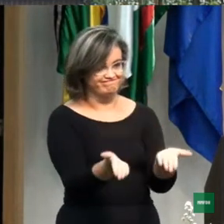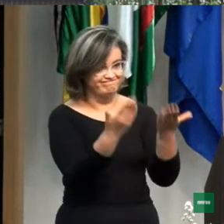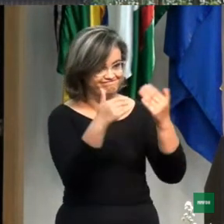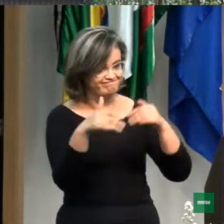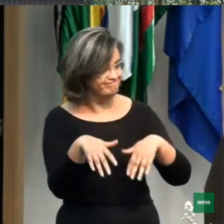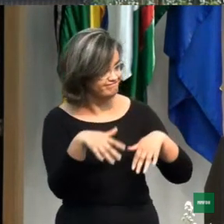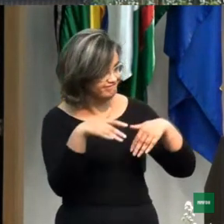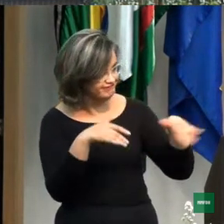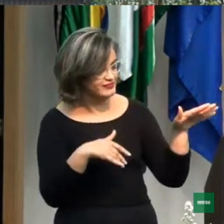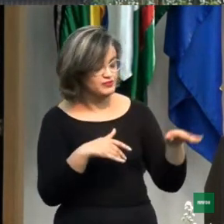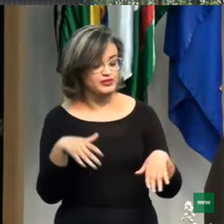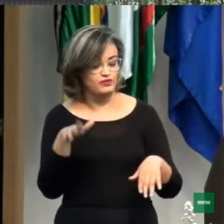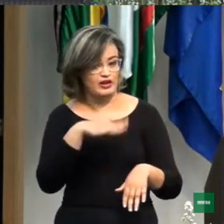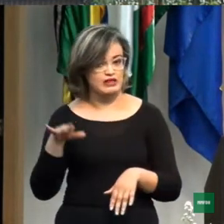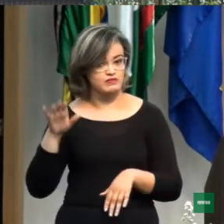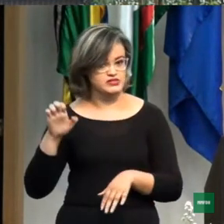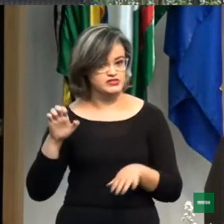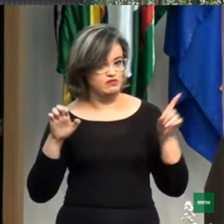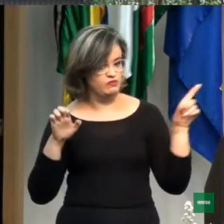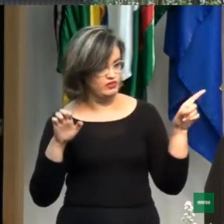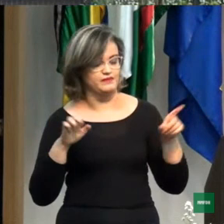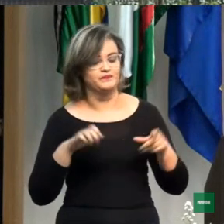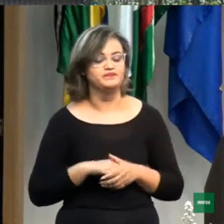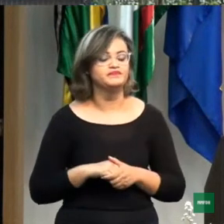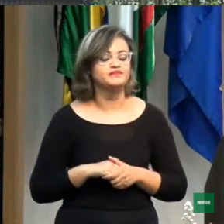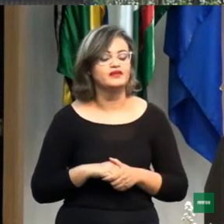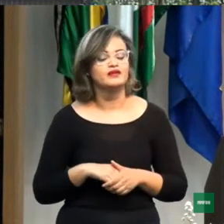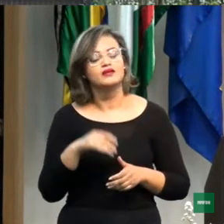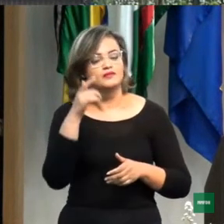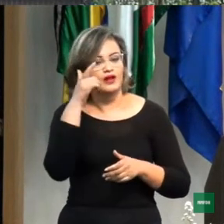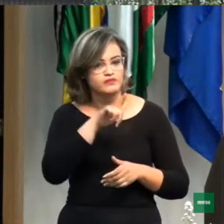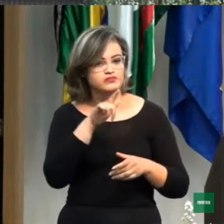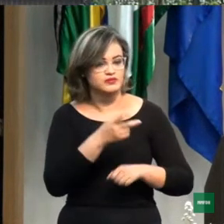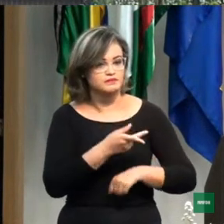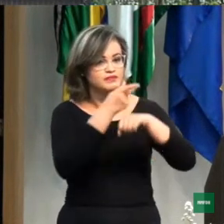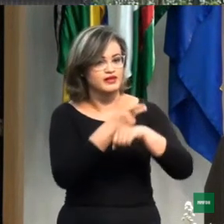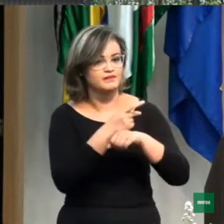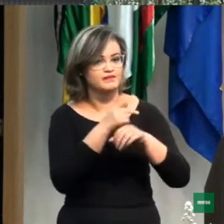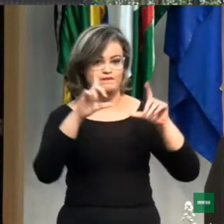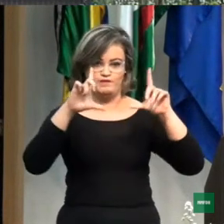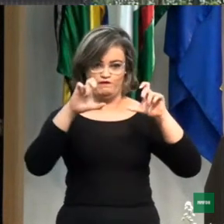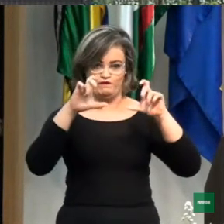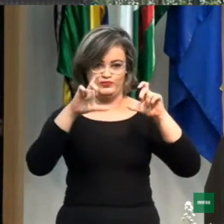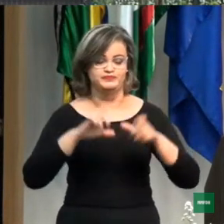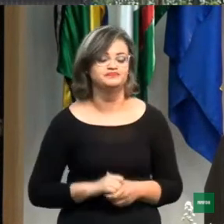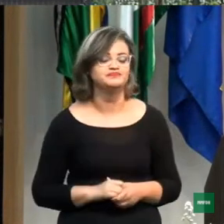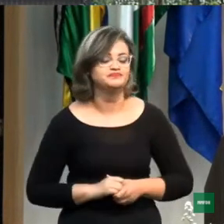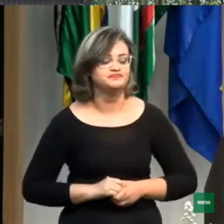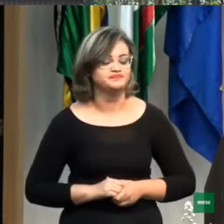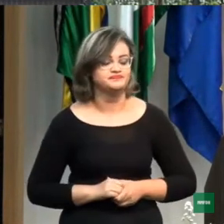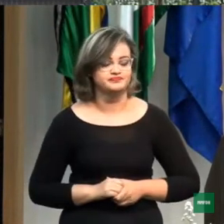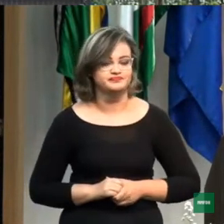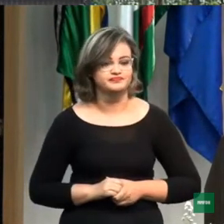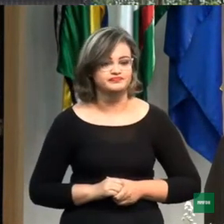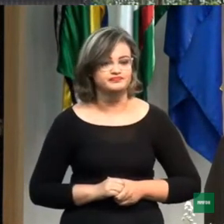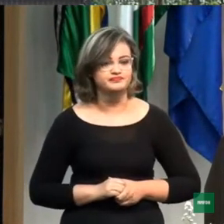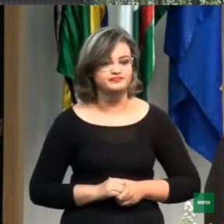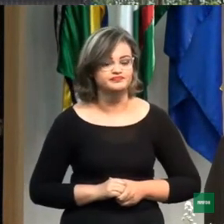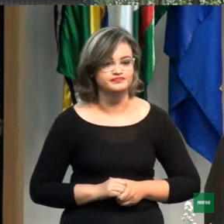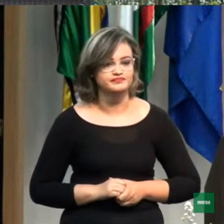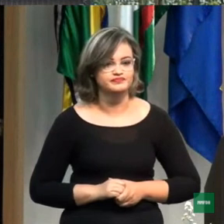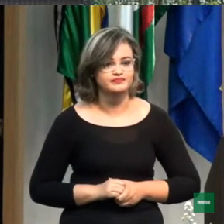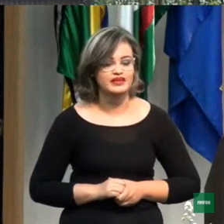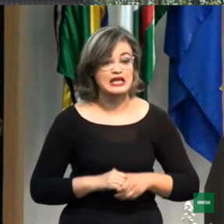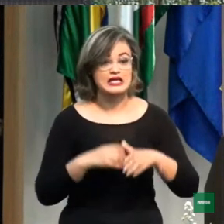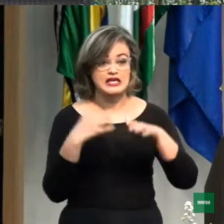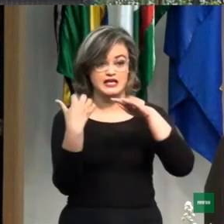esquerdo para o recebimento do prêmio e para o registro fotográfico. Na categoria Empresa de Médio